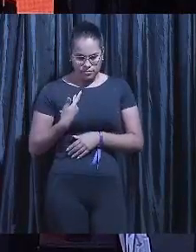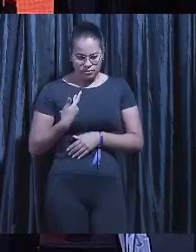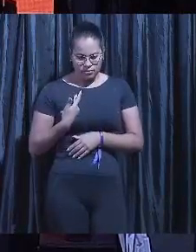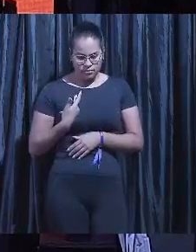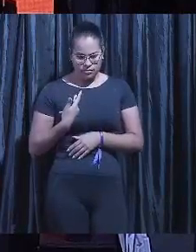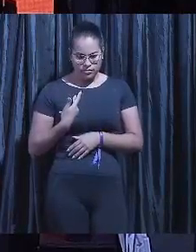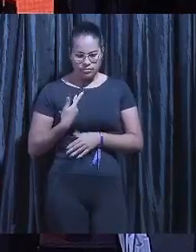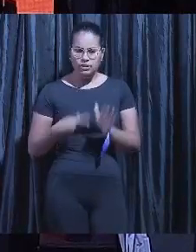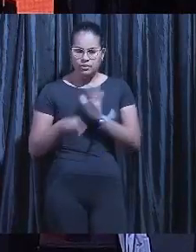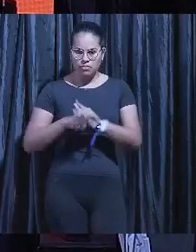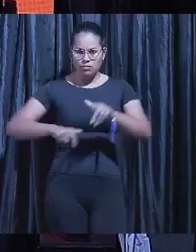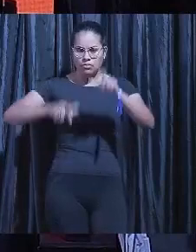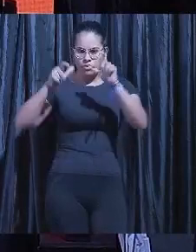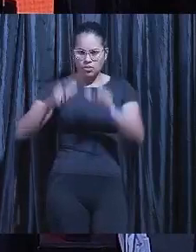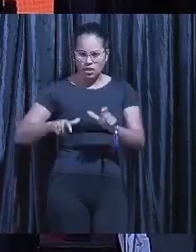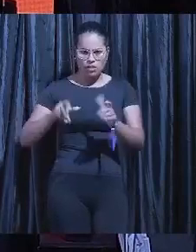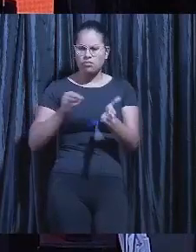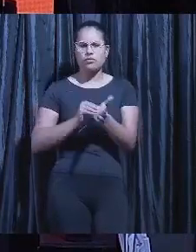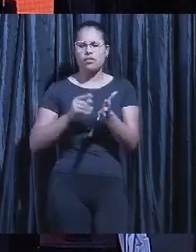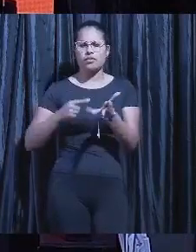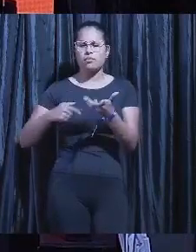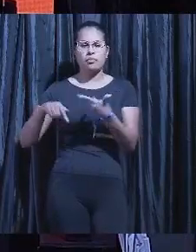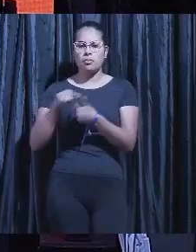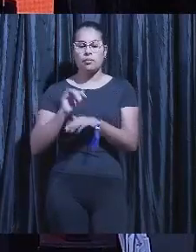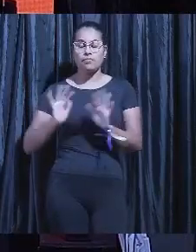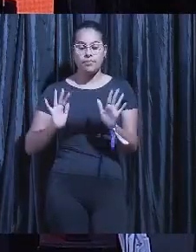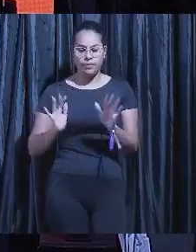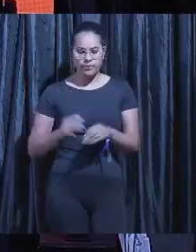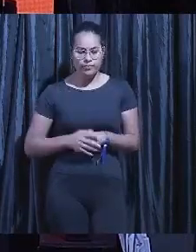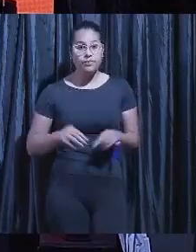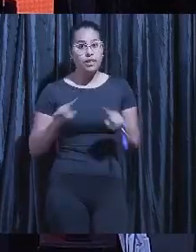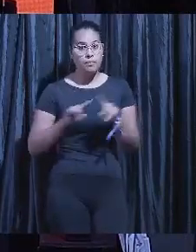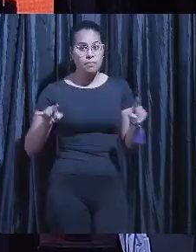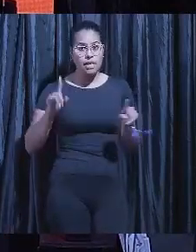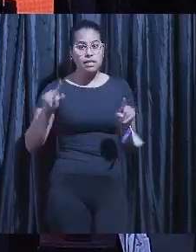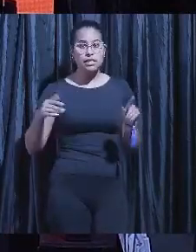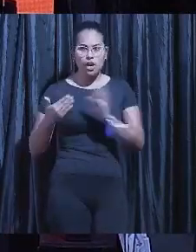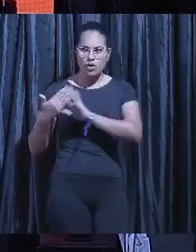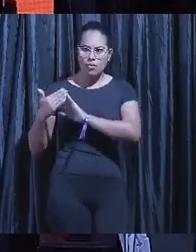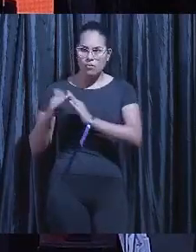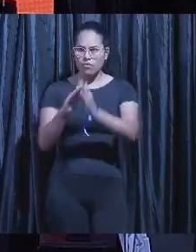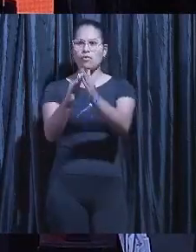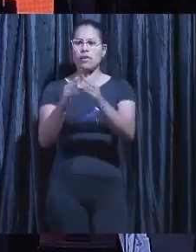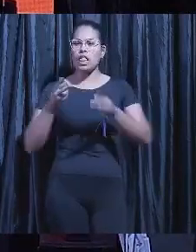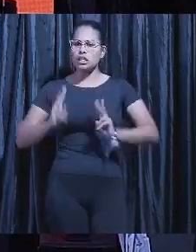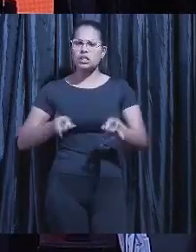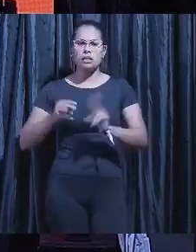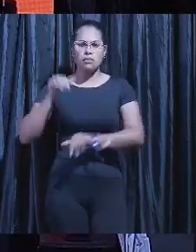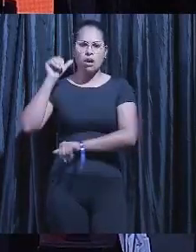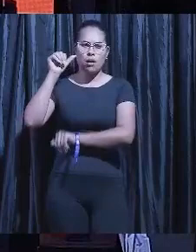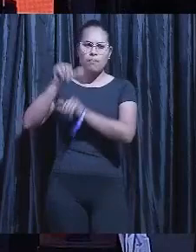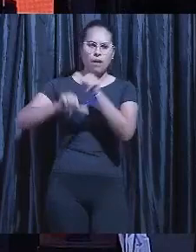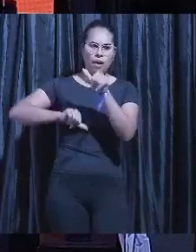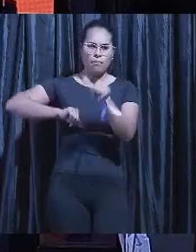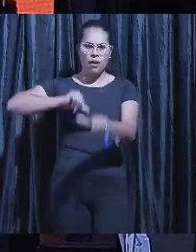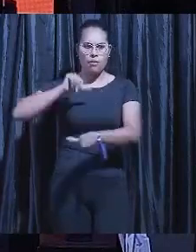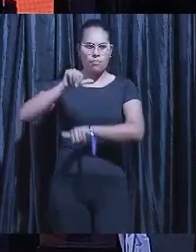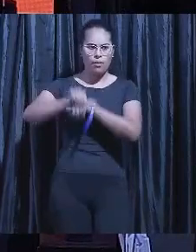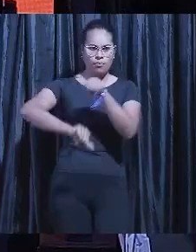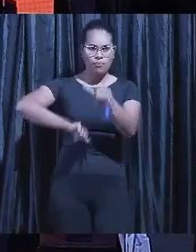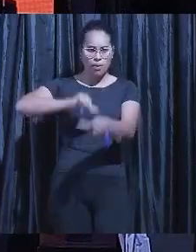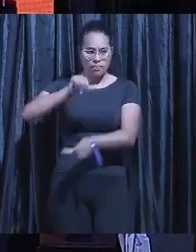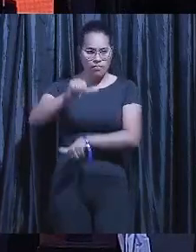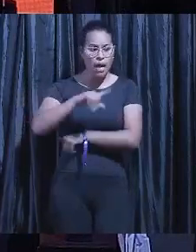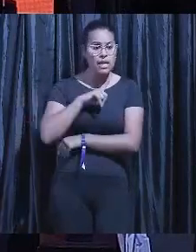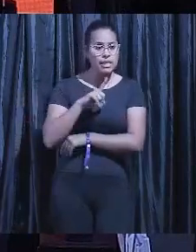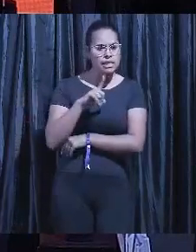um território de escassez, não. A favela, ela é um espaço que se reinventa o tempo todo, e ela garante, e é por